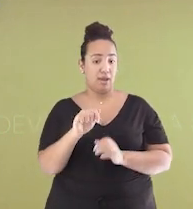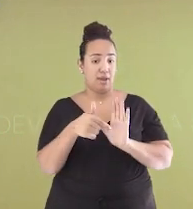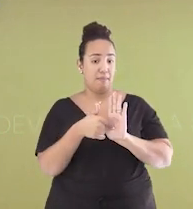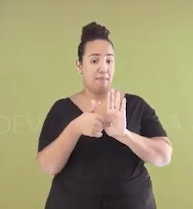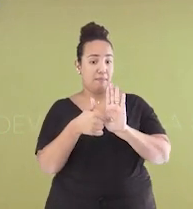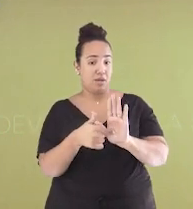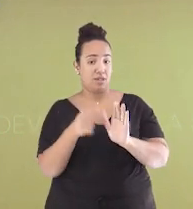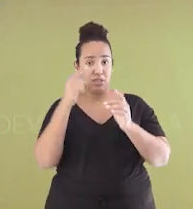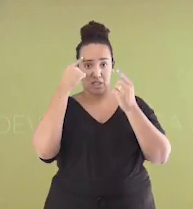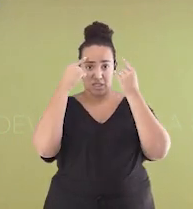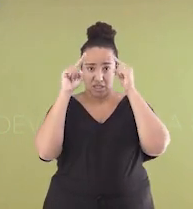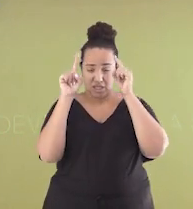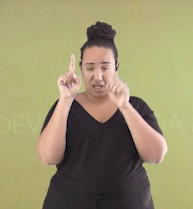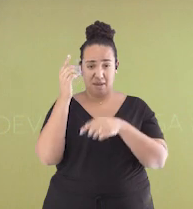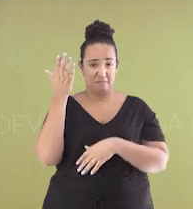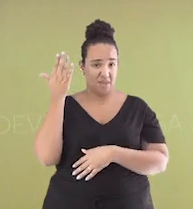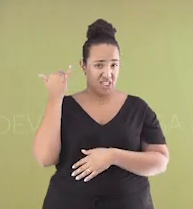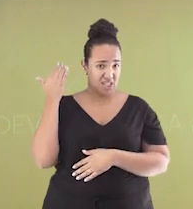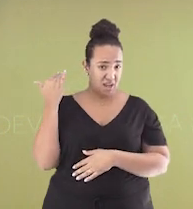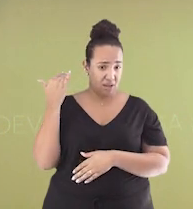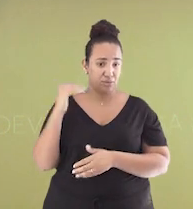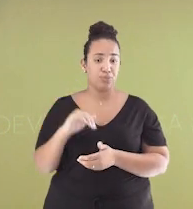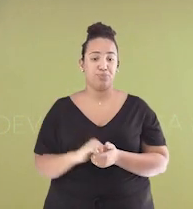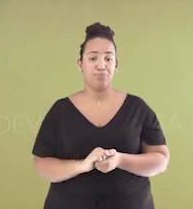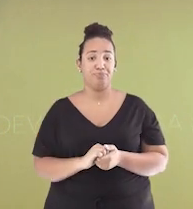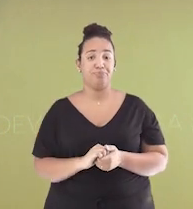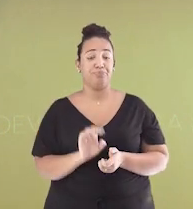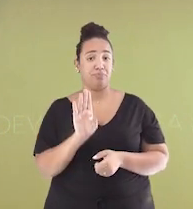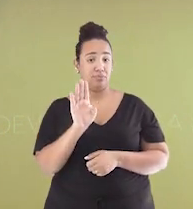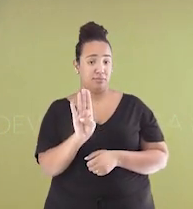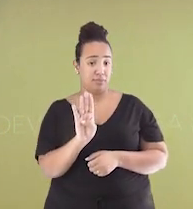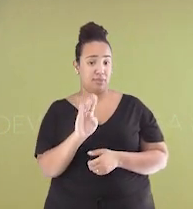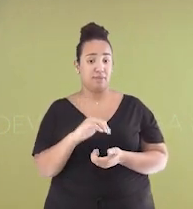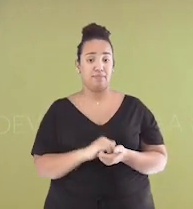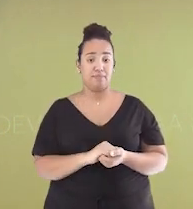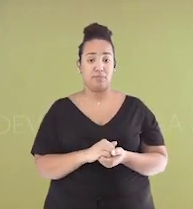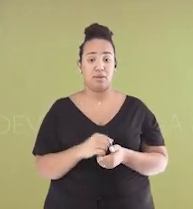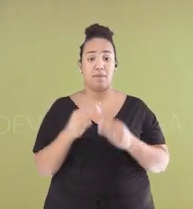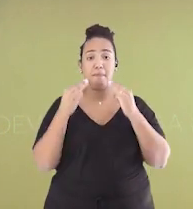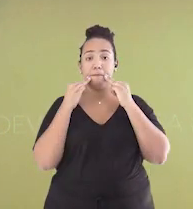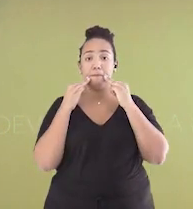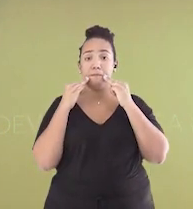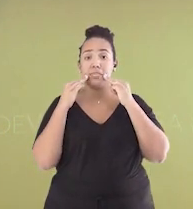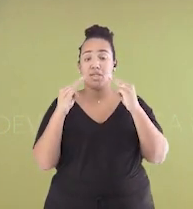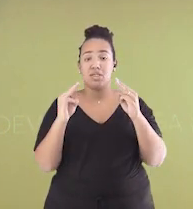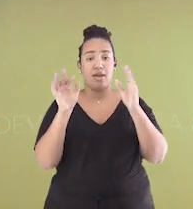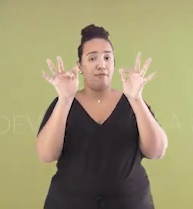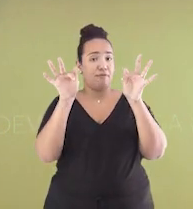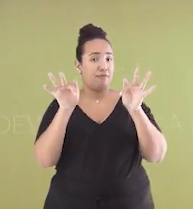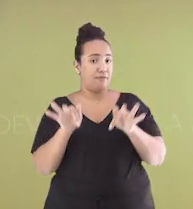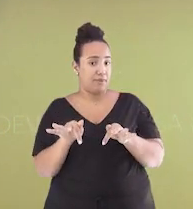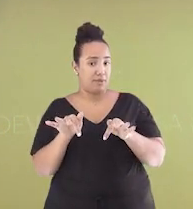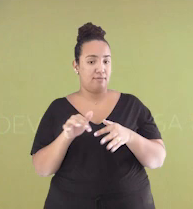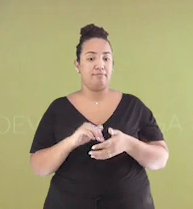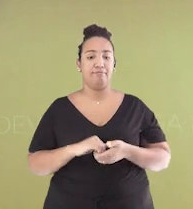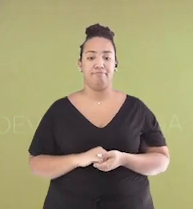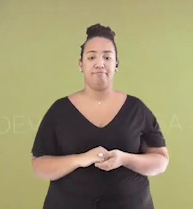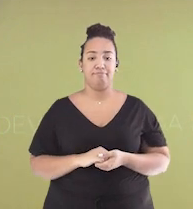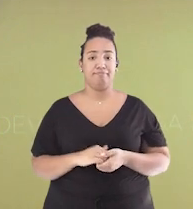a ideia de coisa ultrapassada. Letra B, encerra uma mensagem